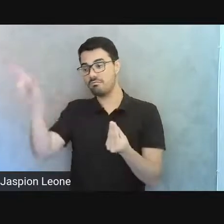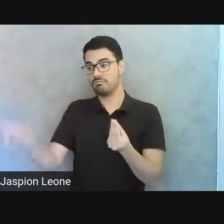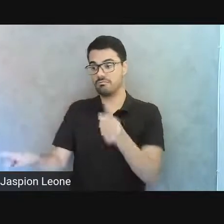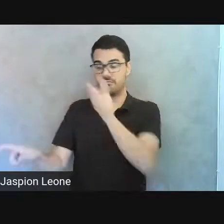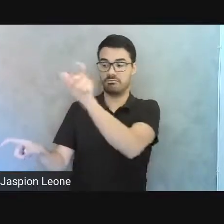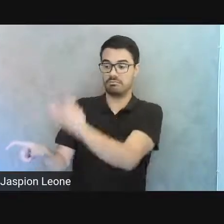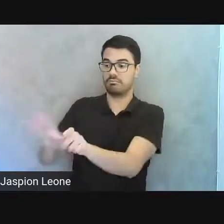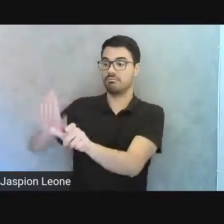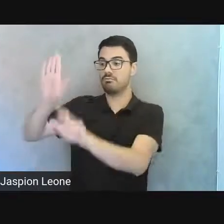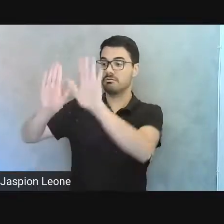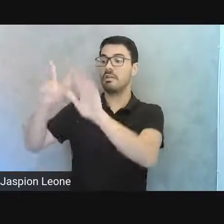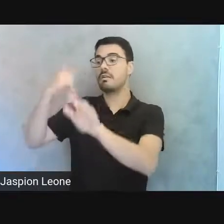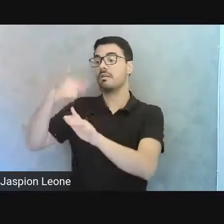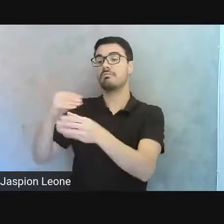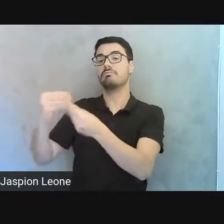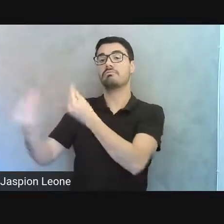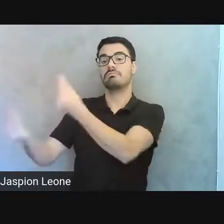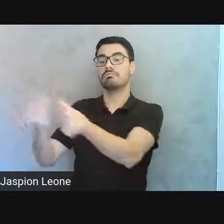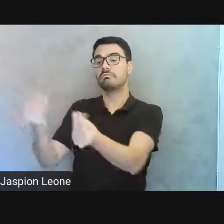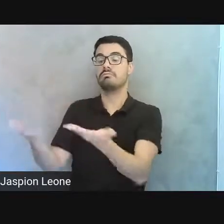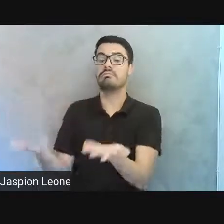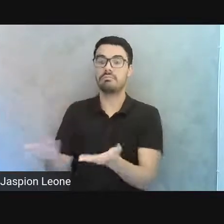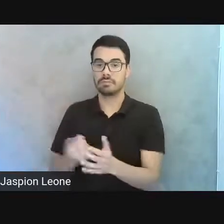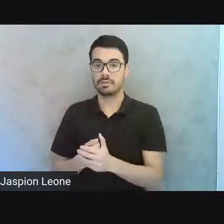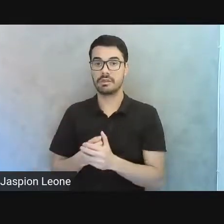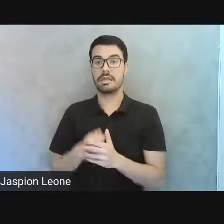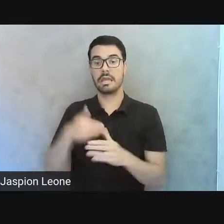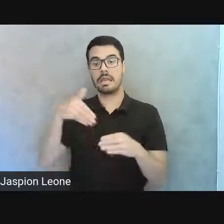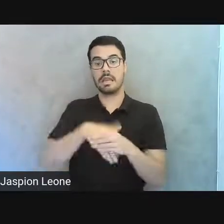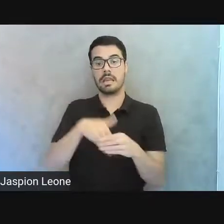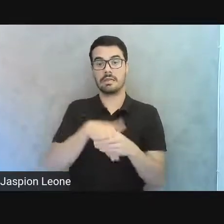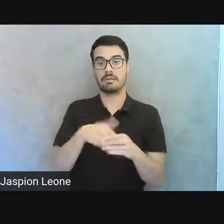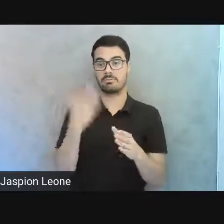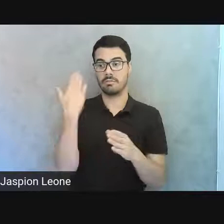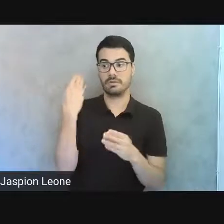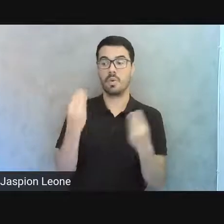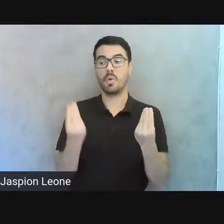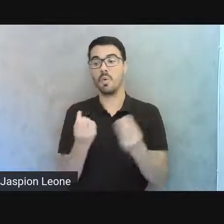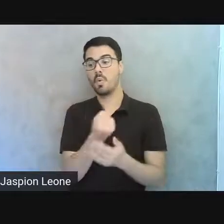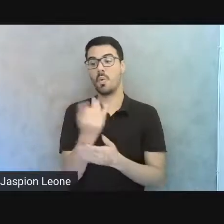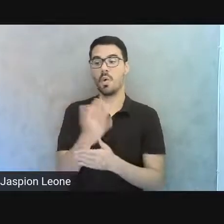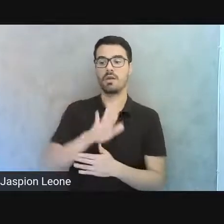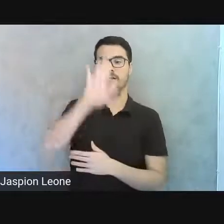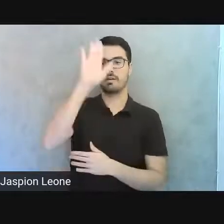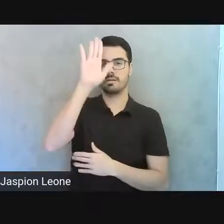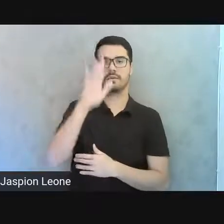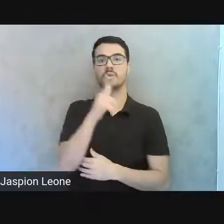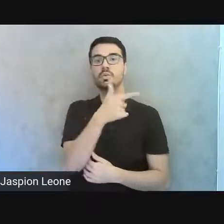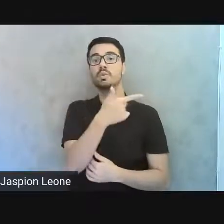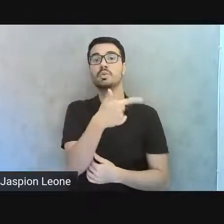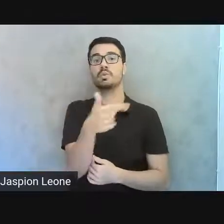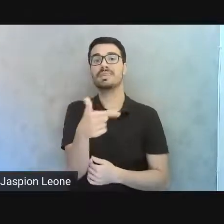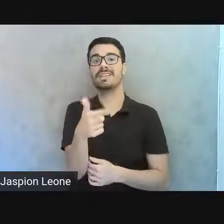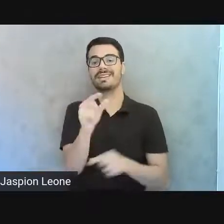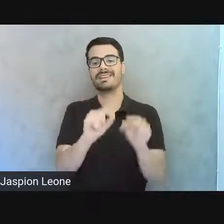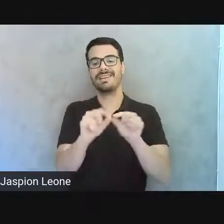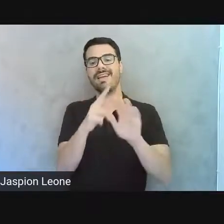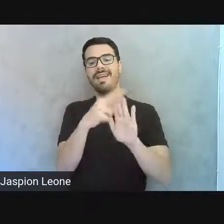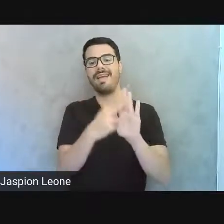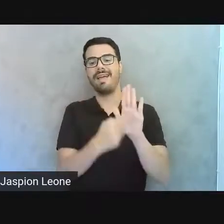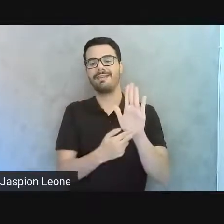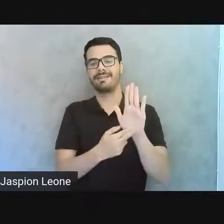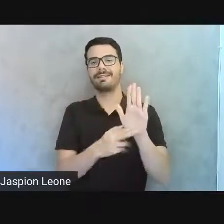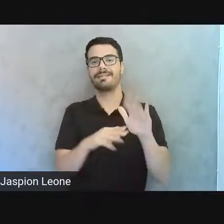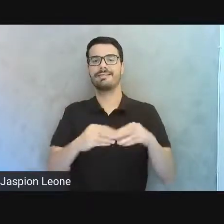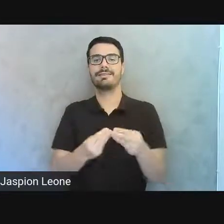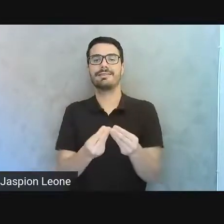partidos nas eleições anteriores, e esse dinheiro não tem basicamente nenhuma regra a respeito da distribuição